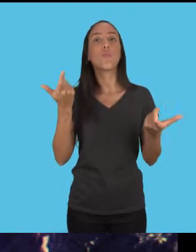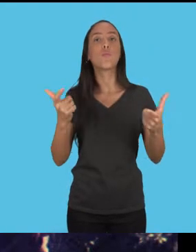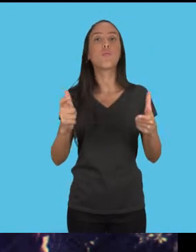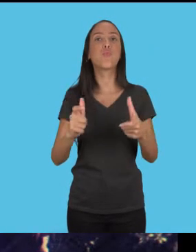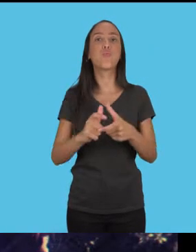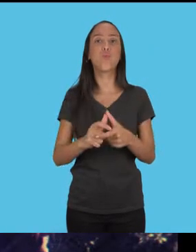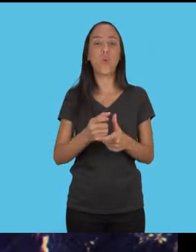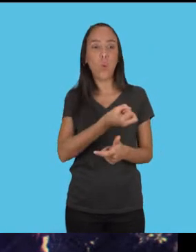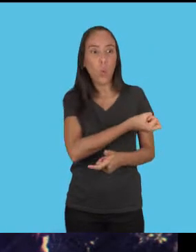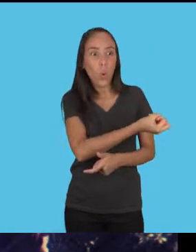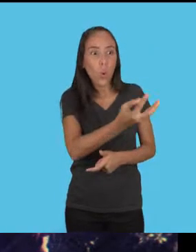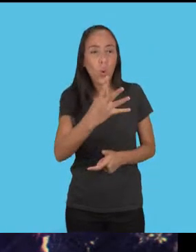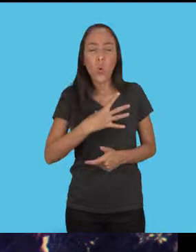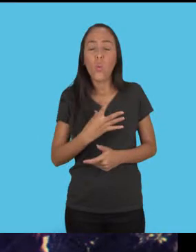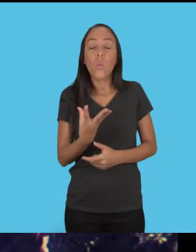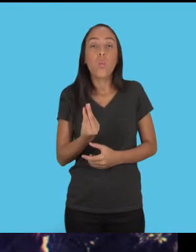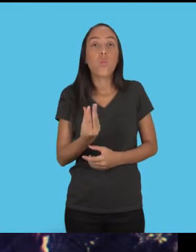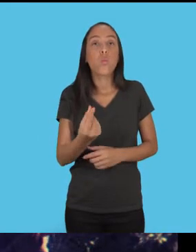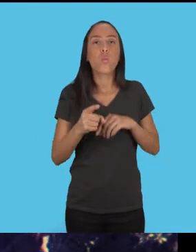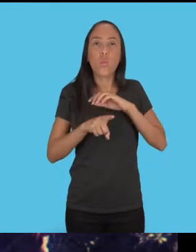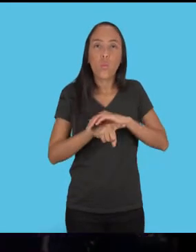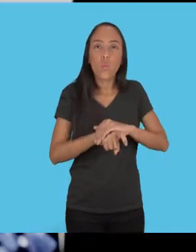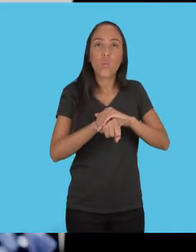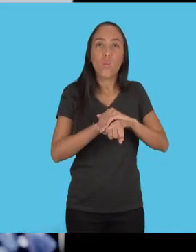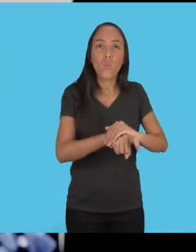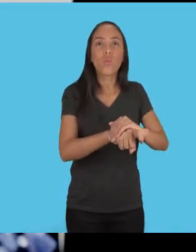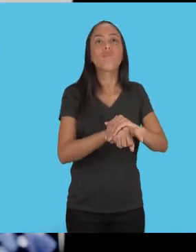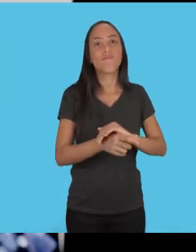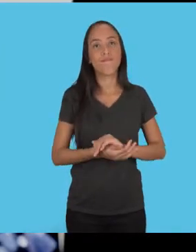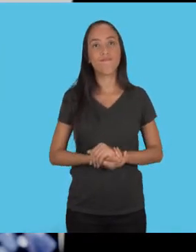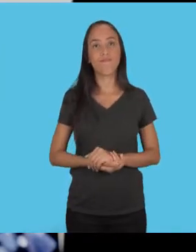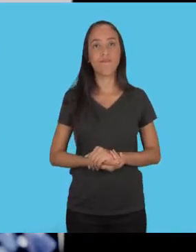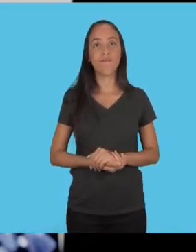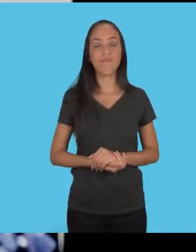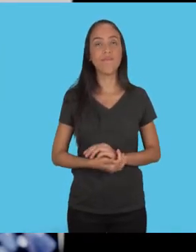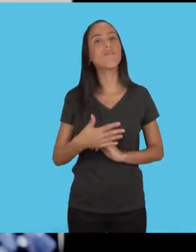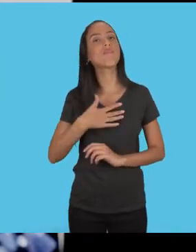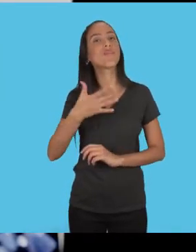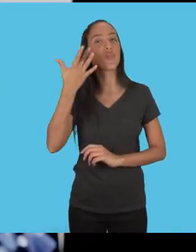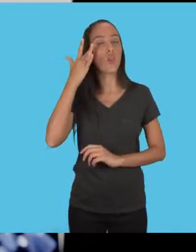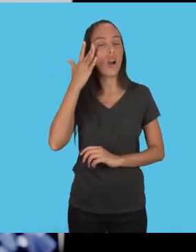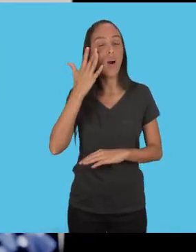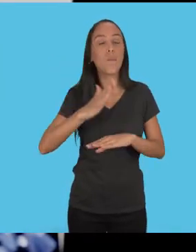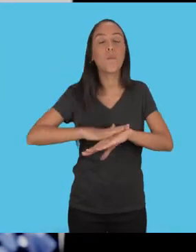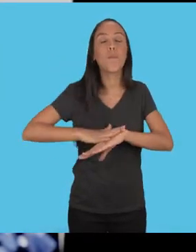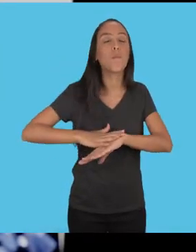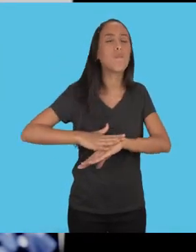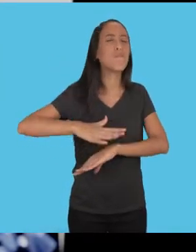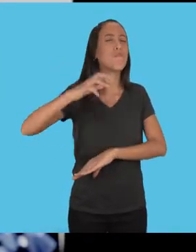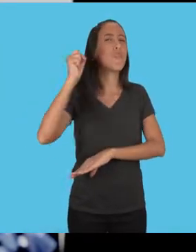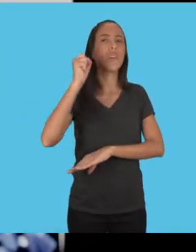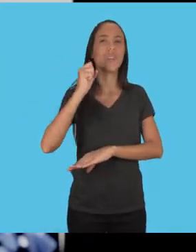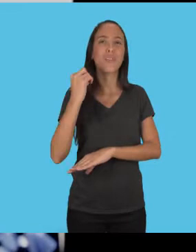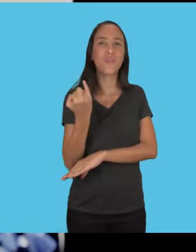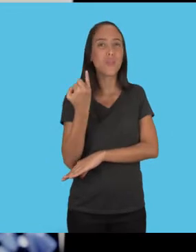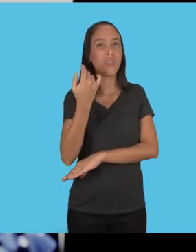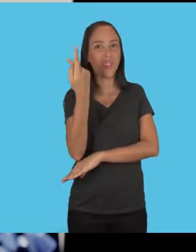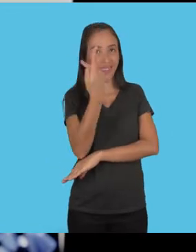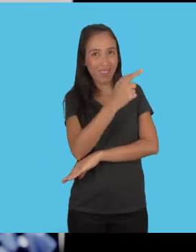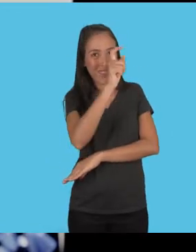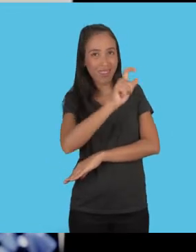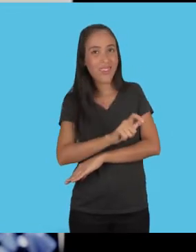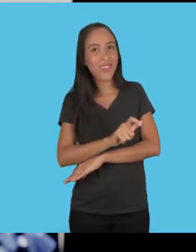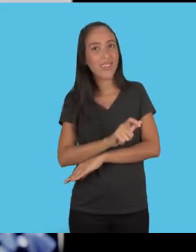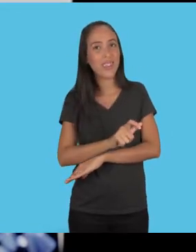reduce the number of snails. Eu acho que a maior importância